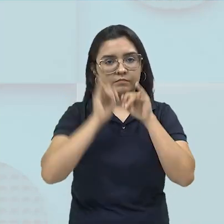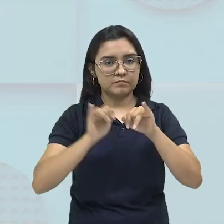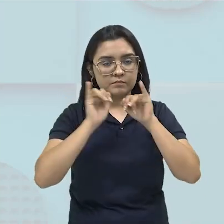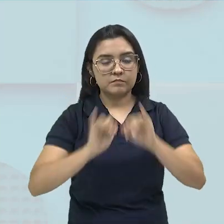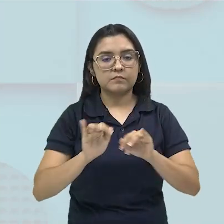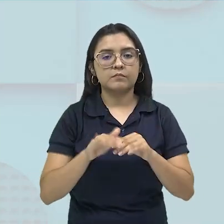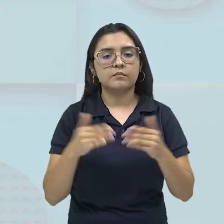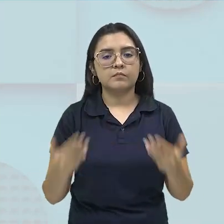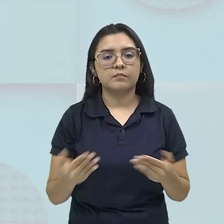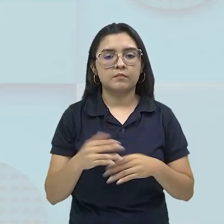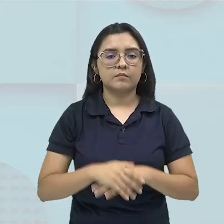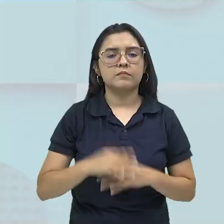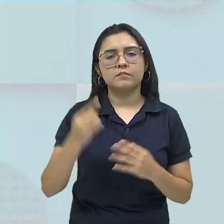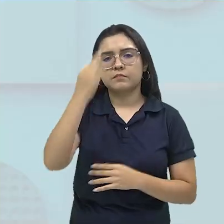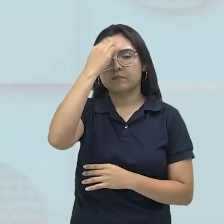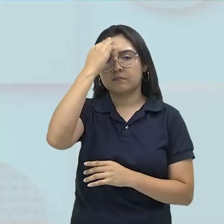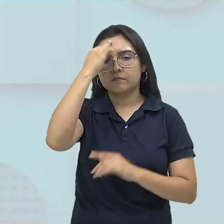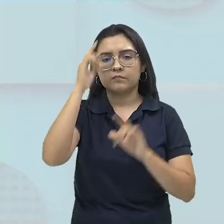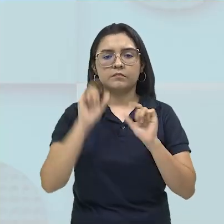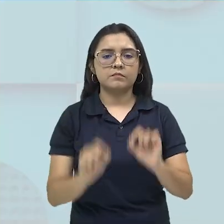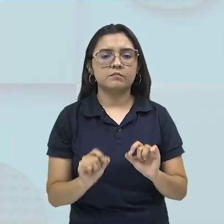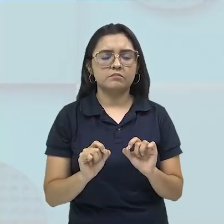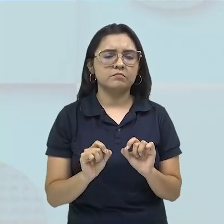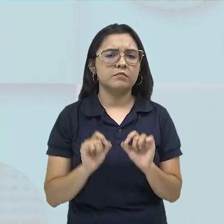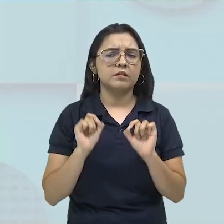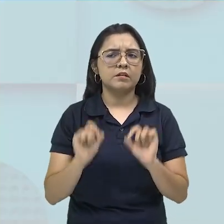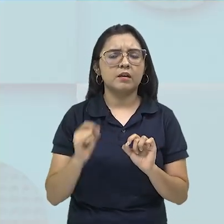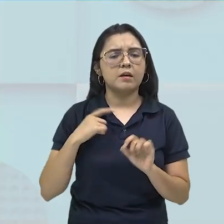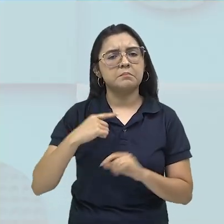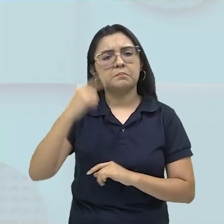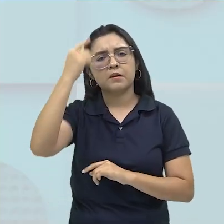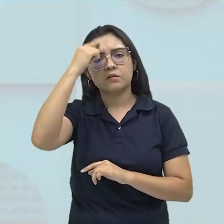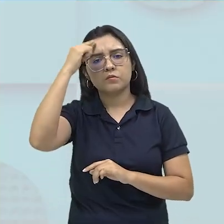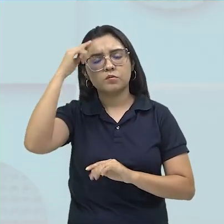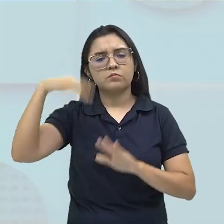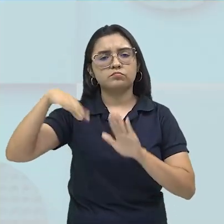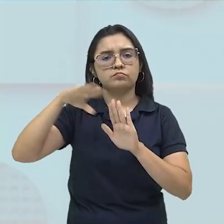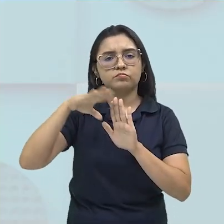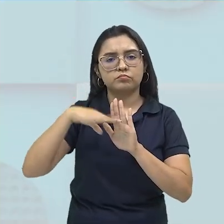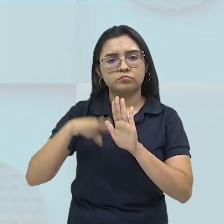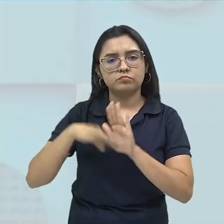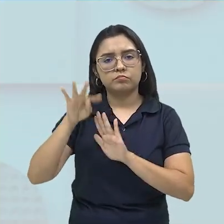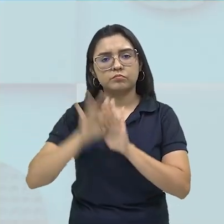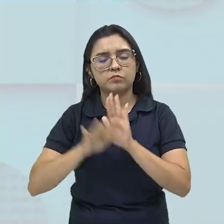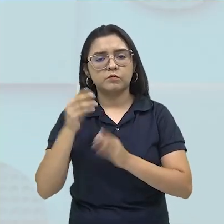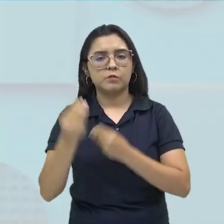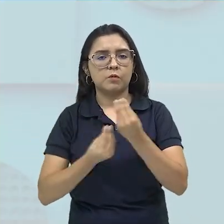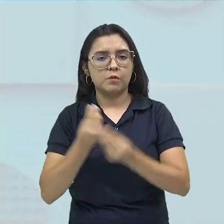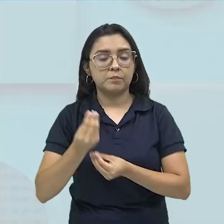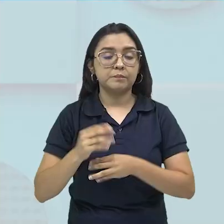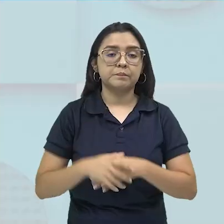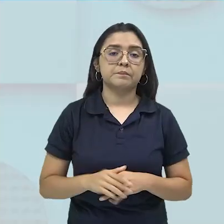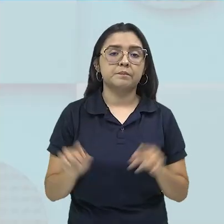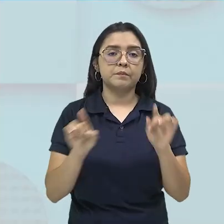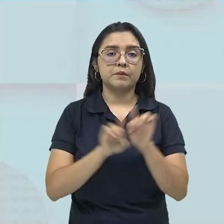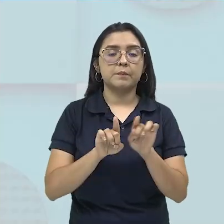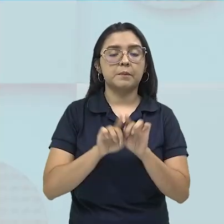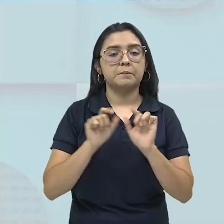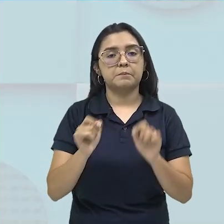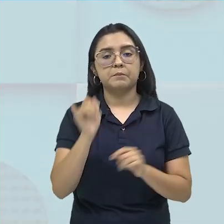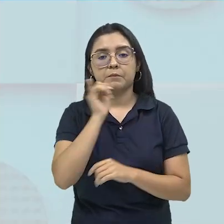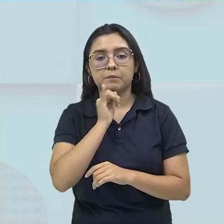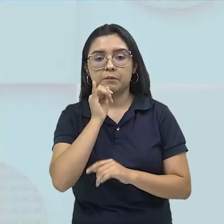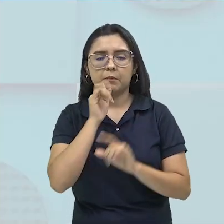conhecimento. A gente está ali e fica pensando, quem será que pensou em fazer isso? Como isso funciona? Por que de